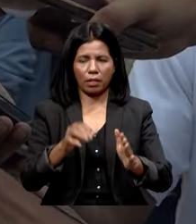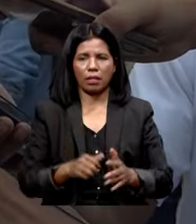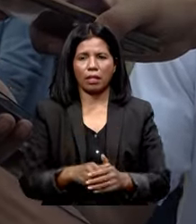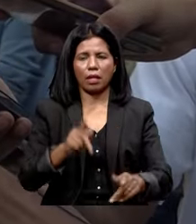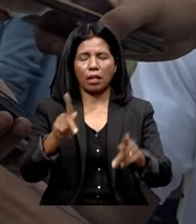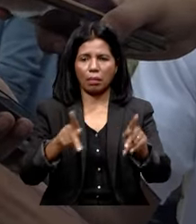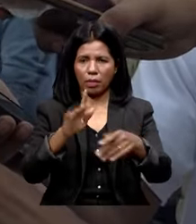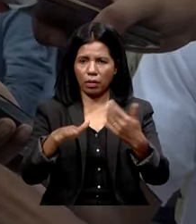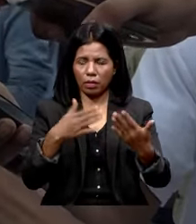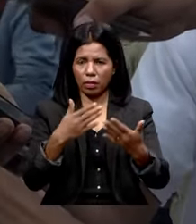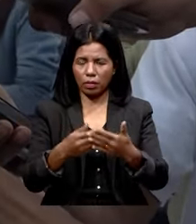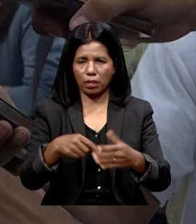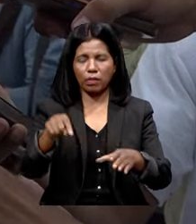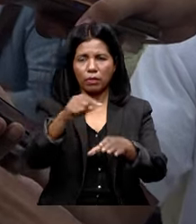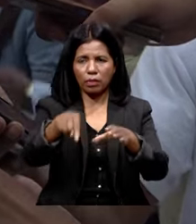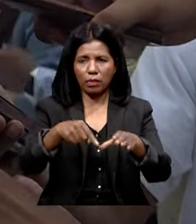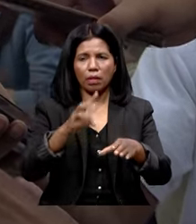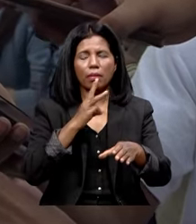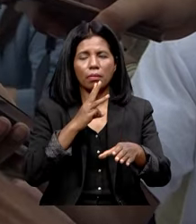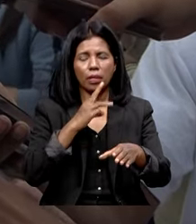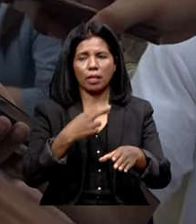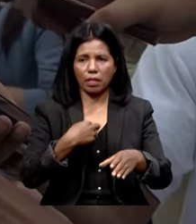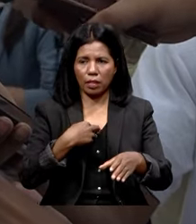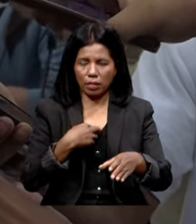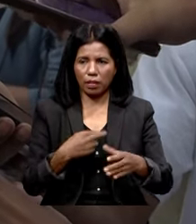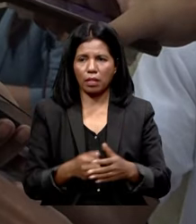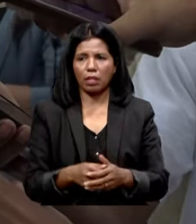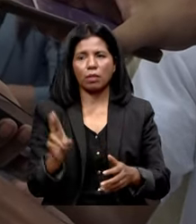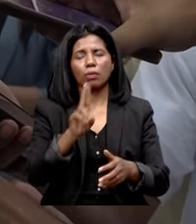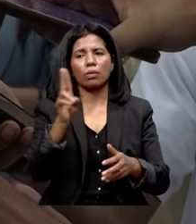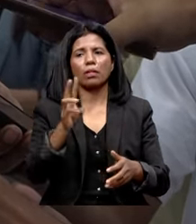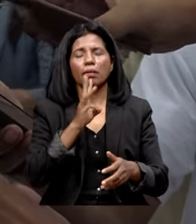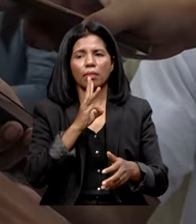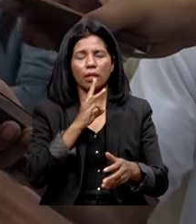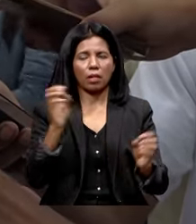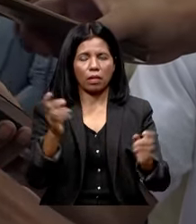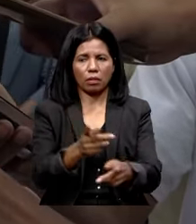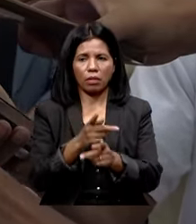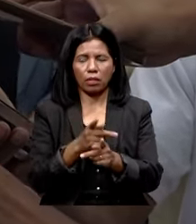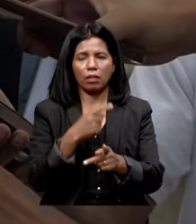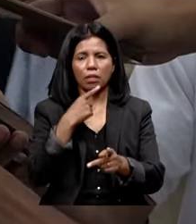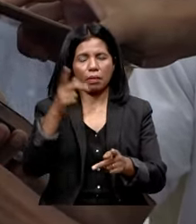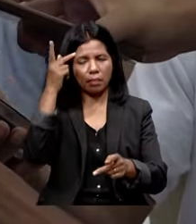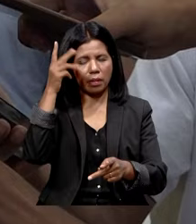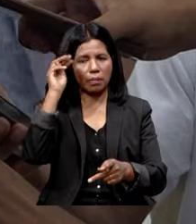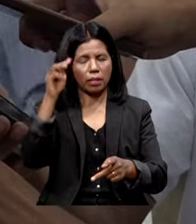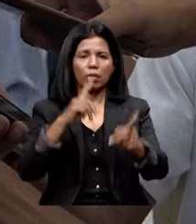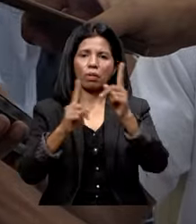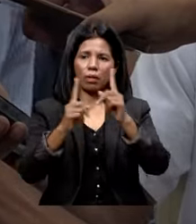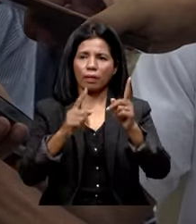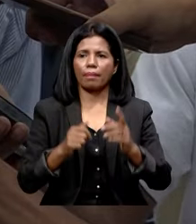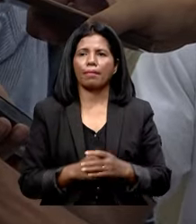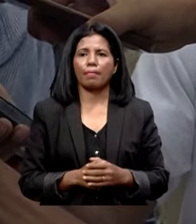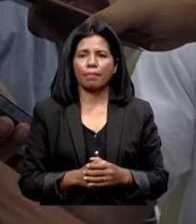dana ne be fura be rasik rayo kos rasik utiliza be la cuidado hanes oen sua excelência primeiro ministro Kulia